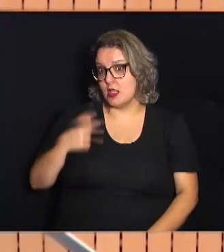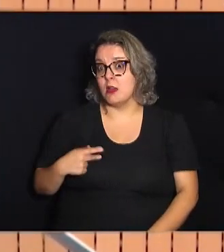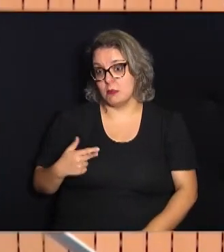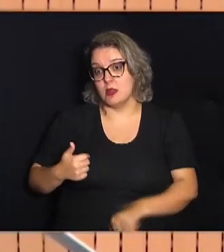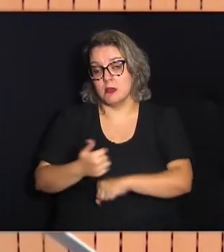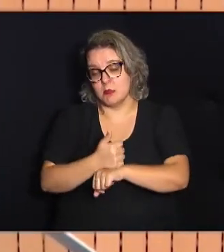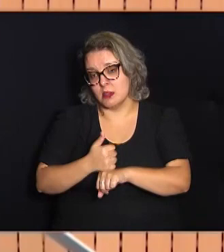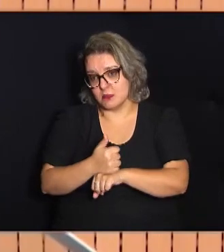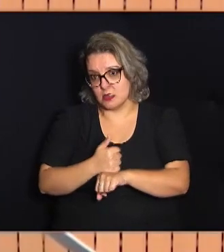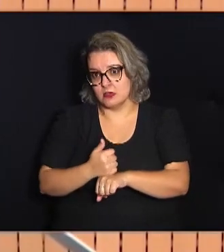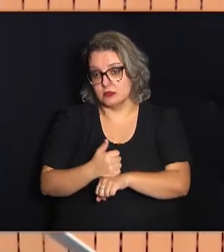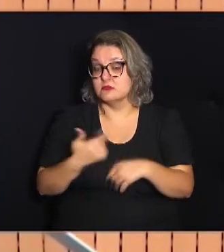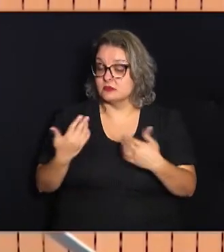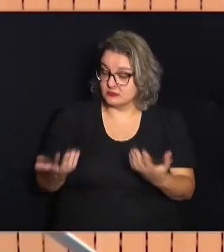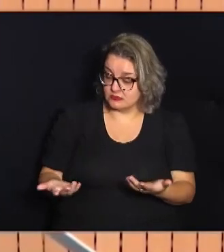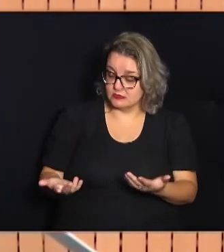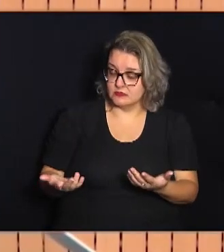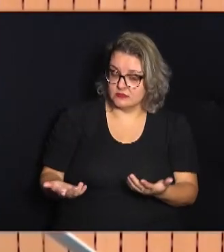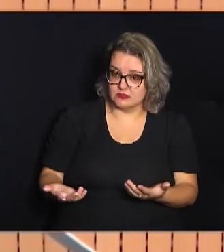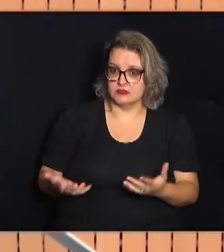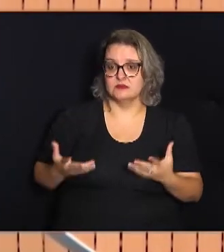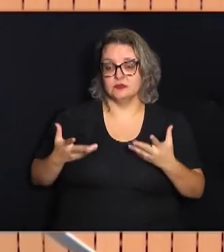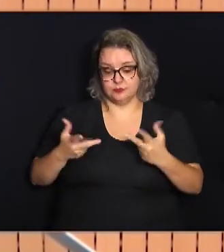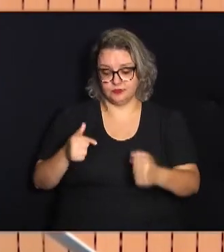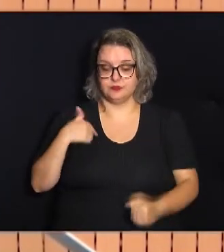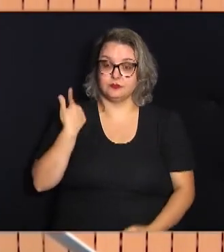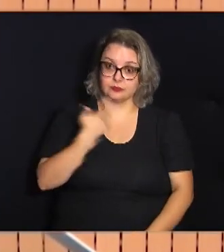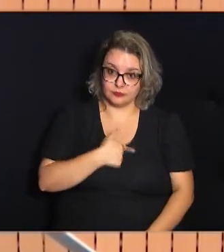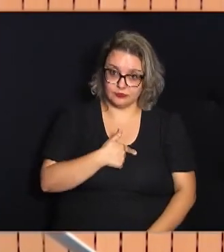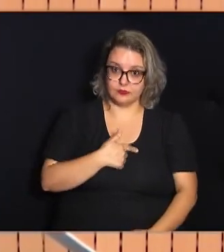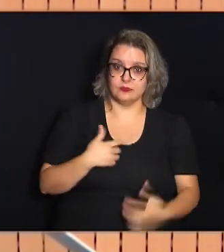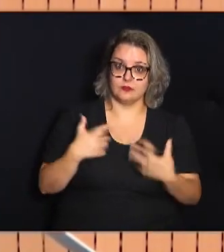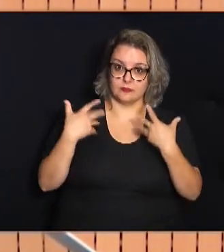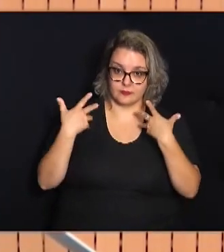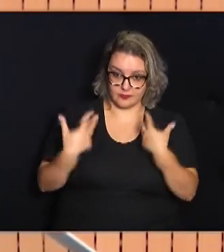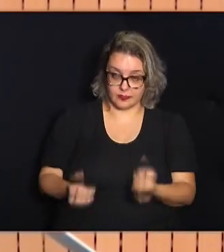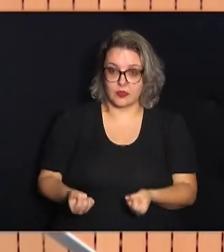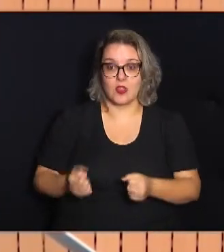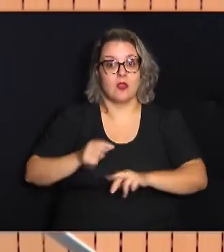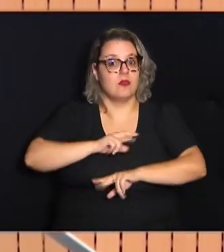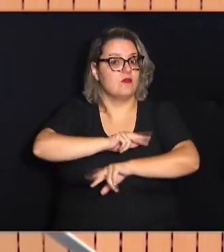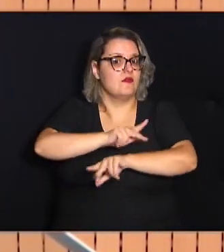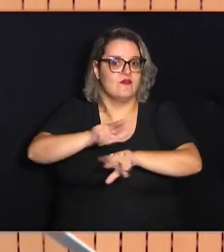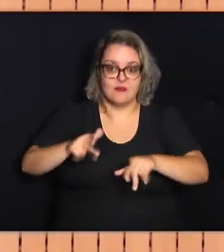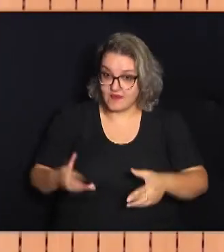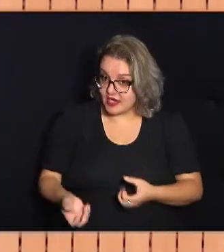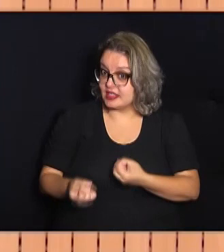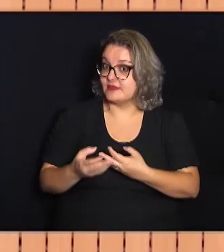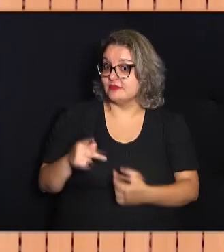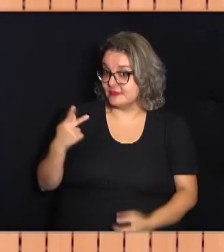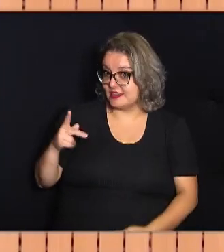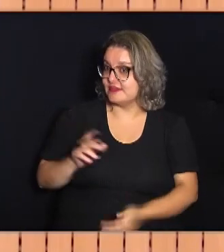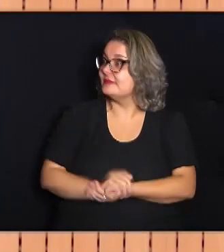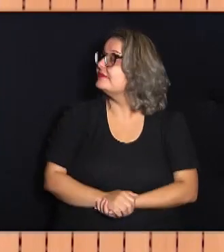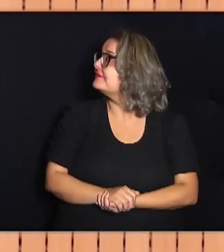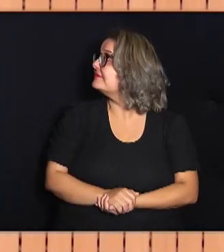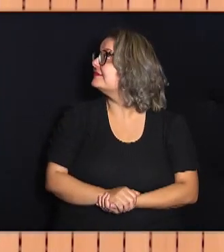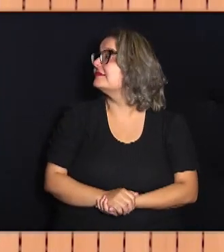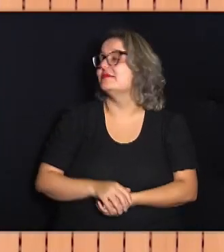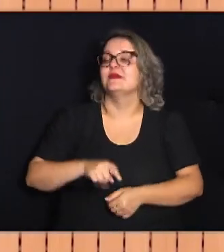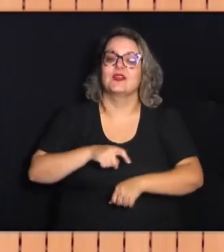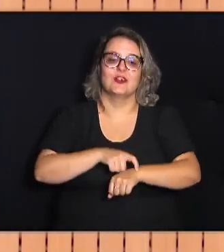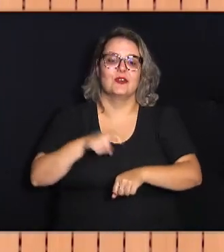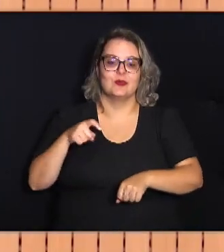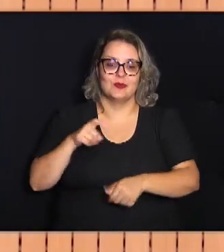profissão e, com isso, a todos nós que recebemos já diversas informações por ele. No momento em que